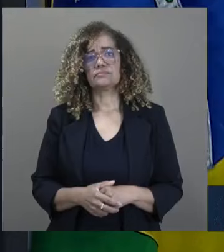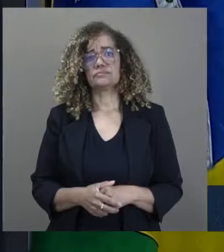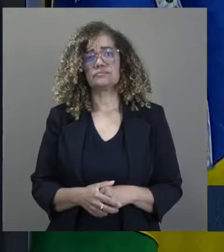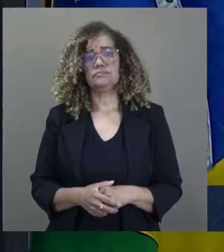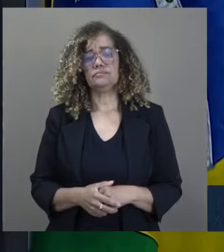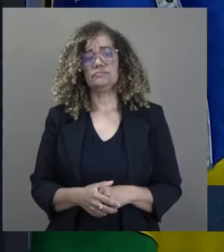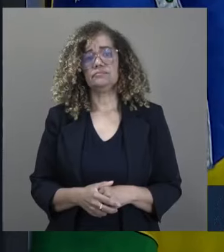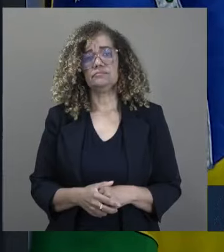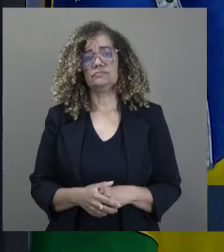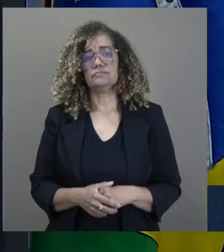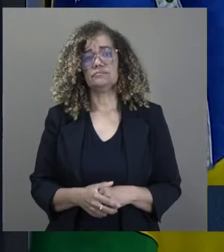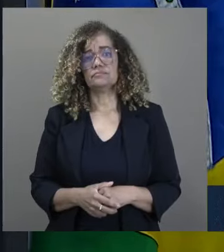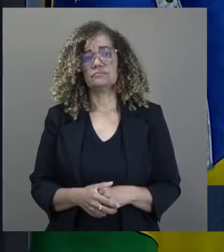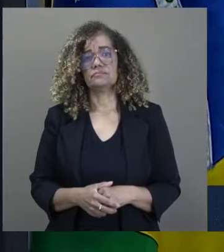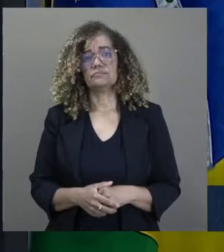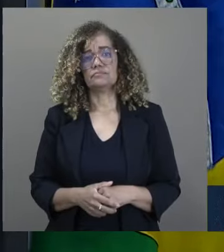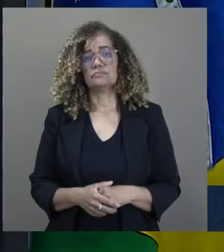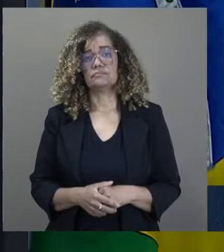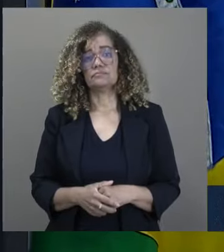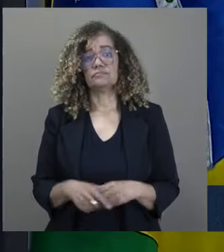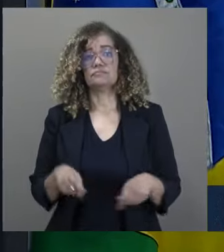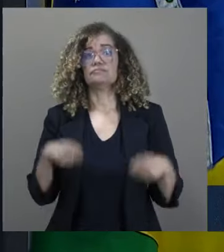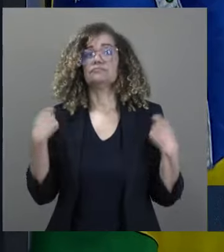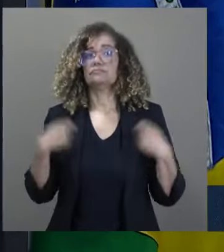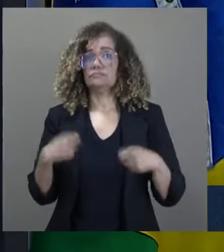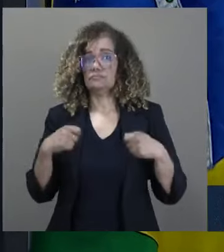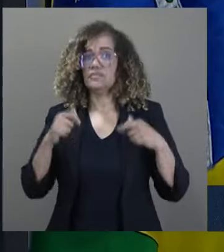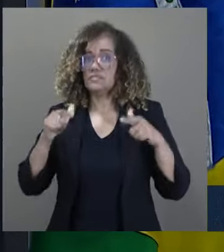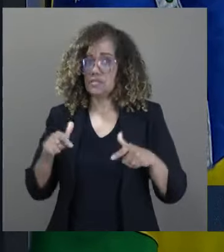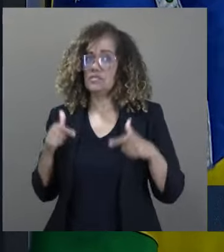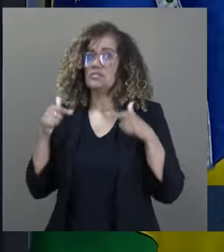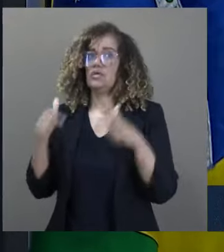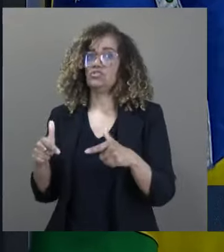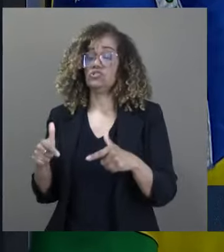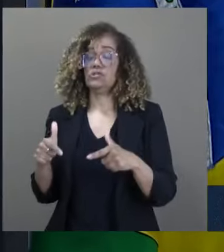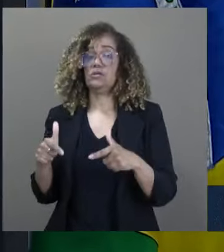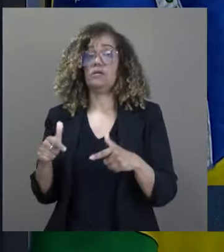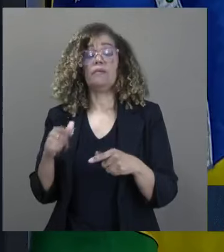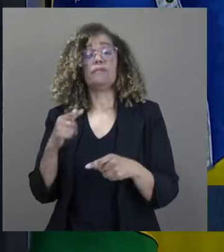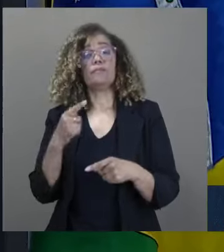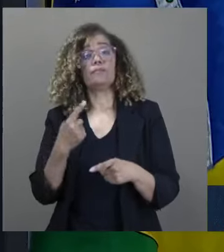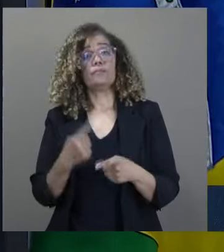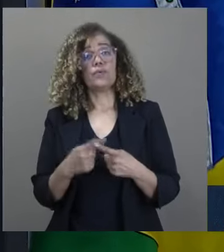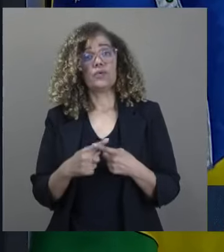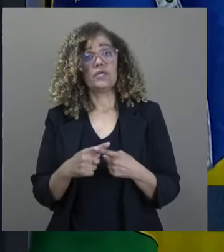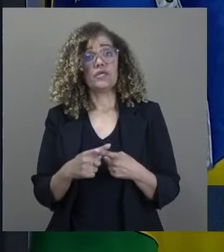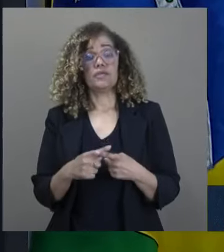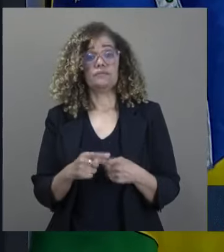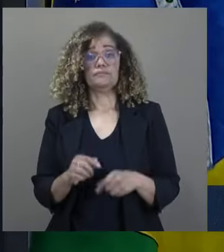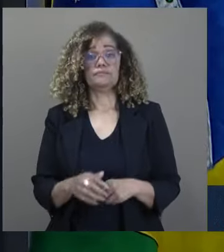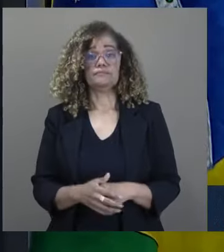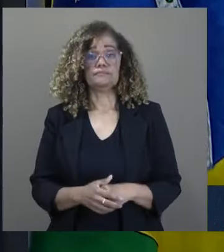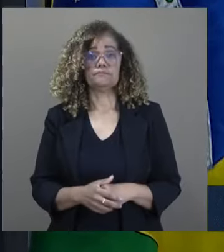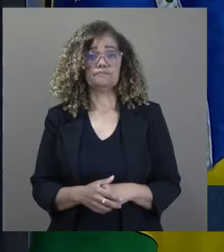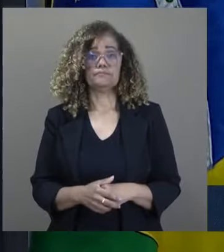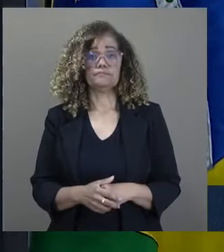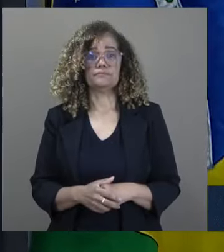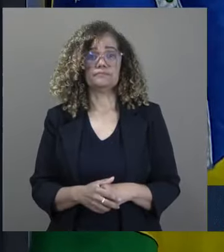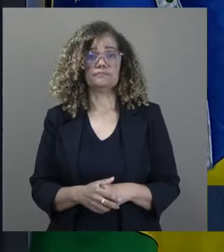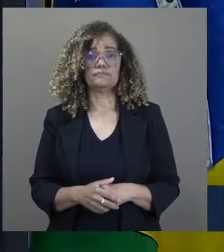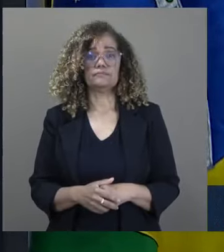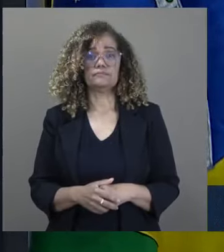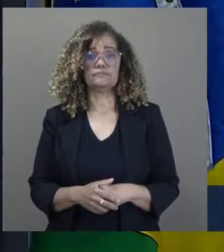a gente precisa agir para que aí faz parte de